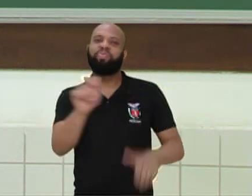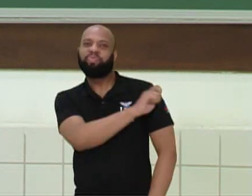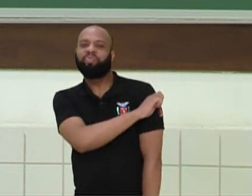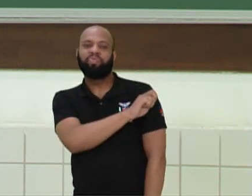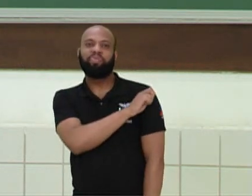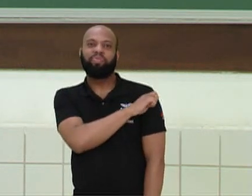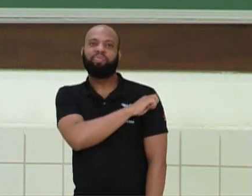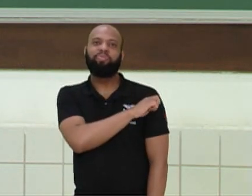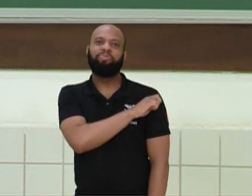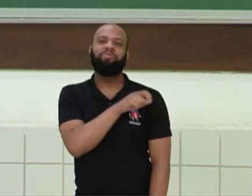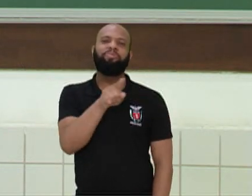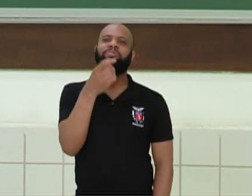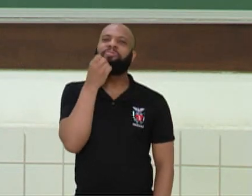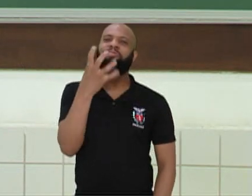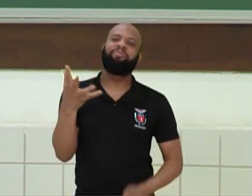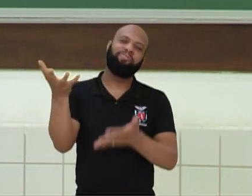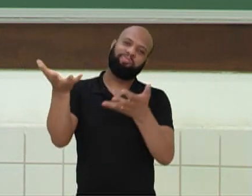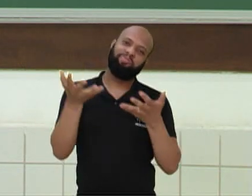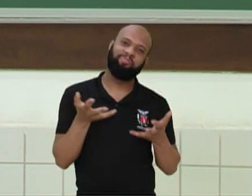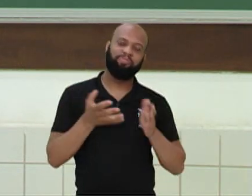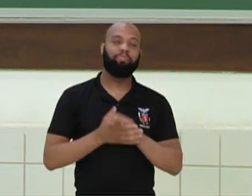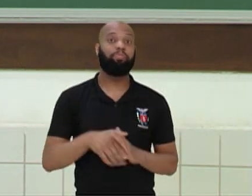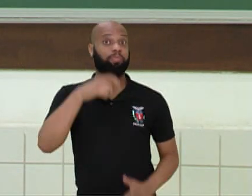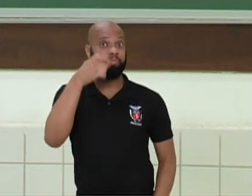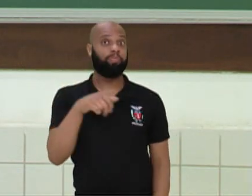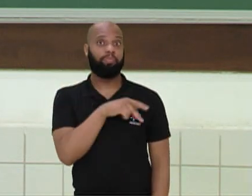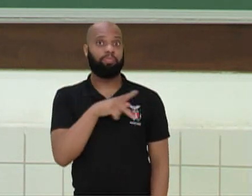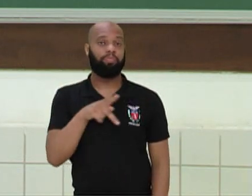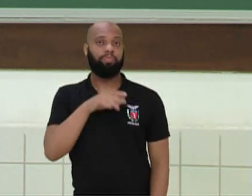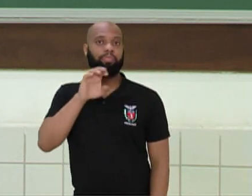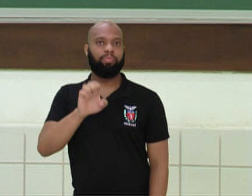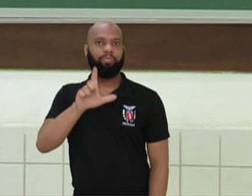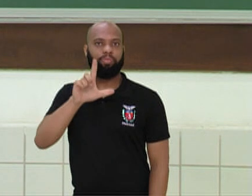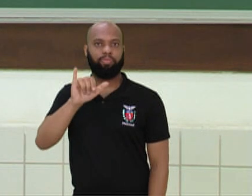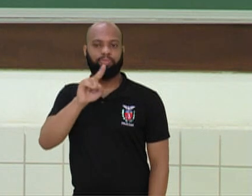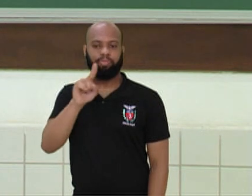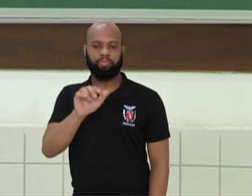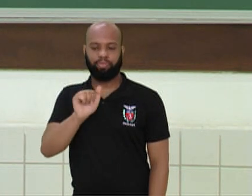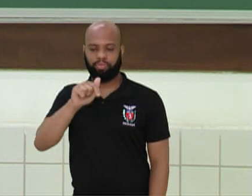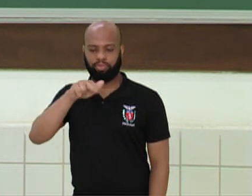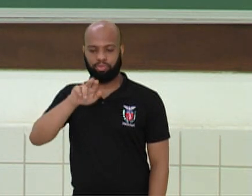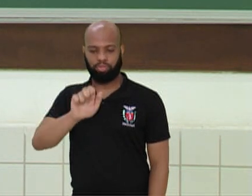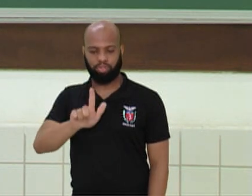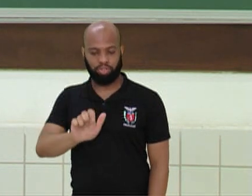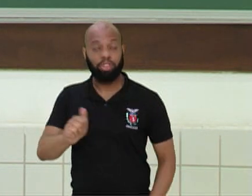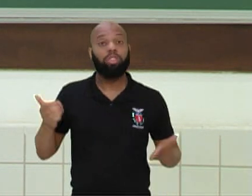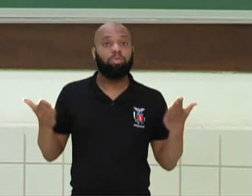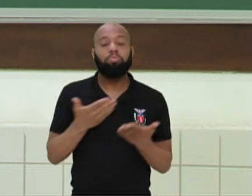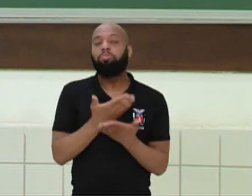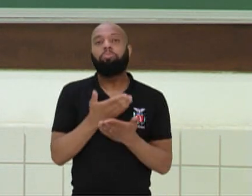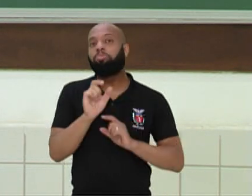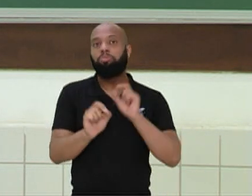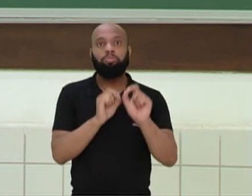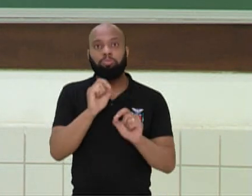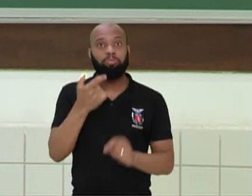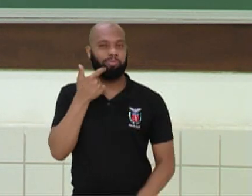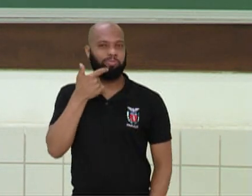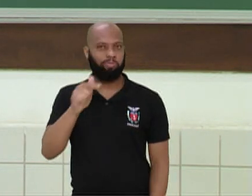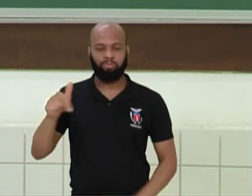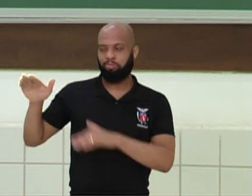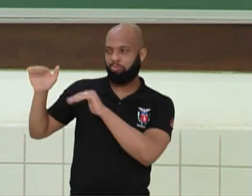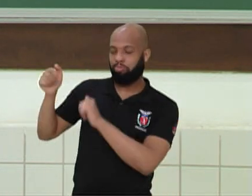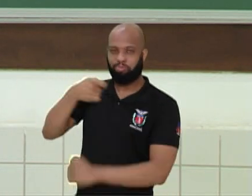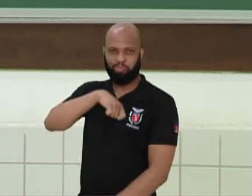chicos, sejam bem-vindos. Eu sou a professora Elisângela e nós vamos trabalhar língua